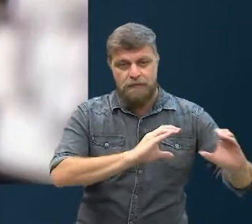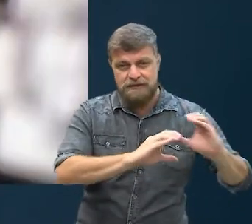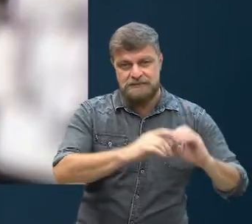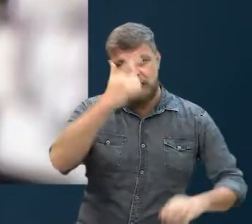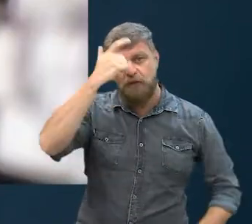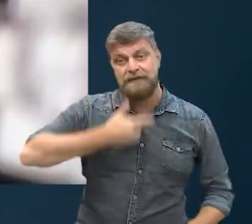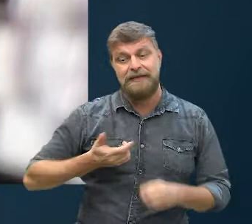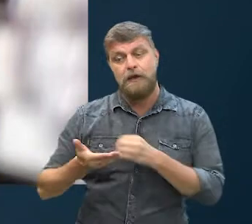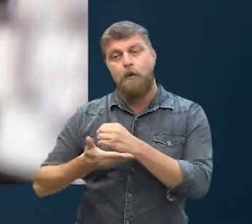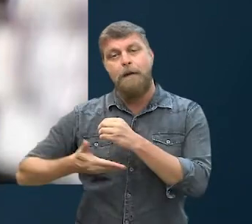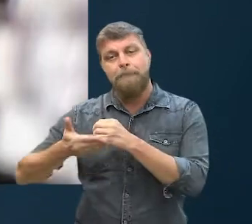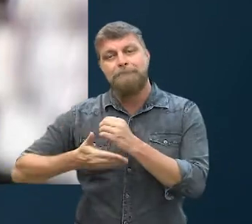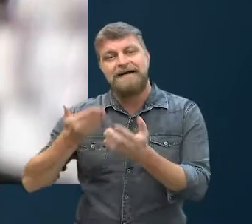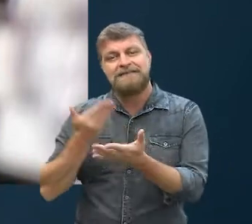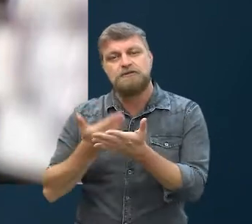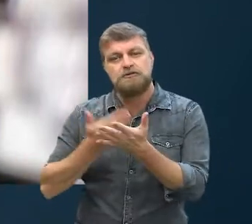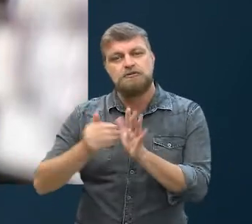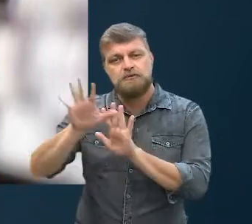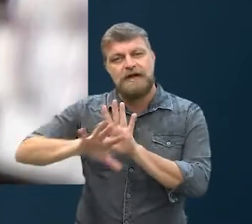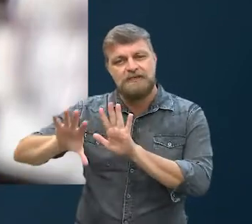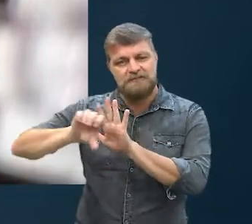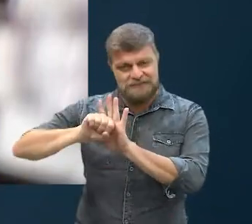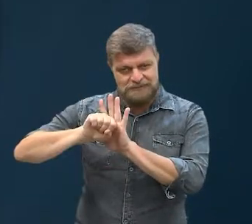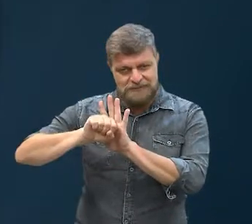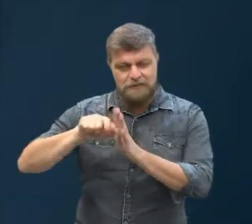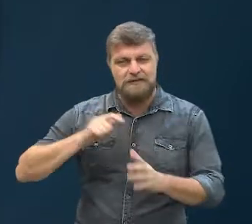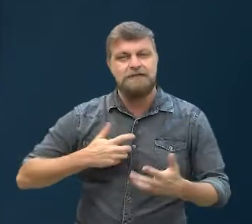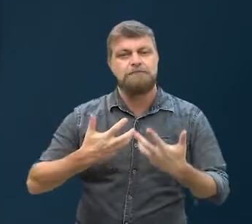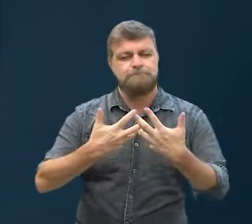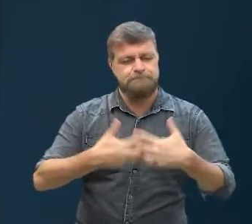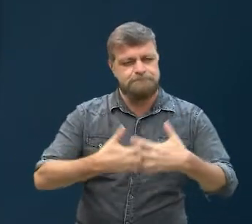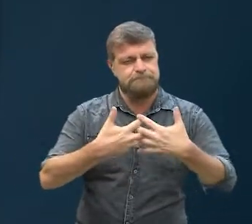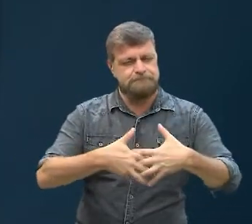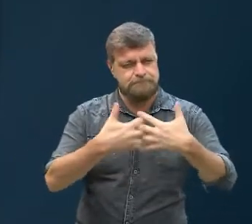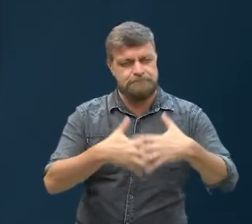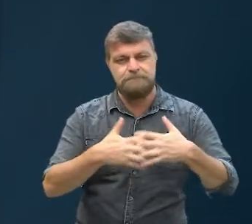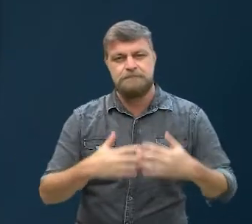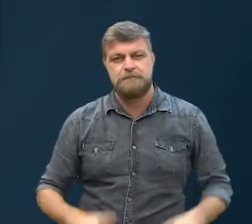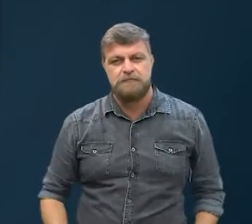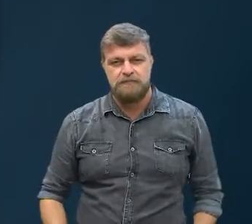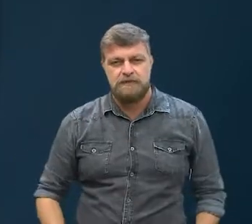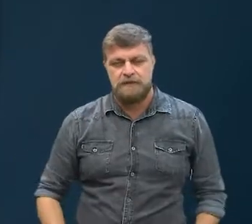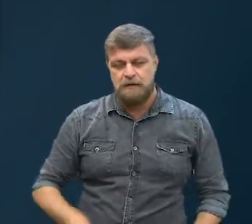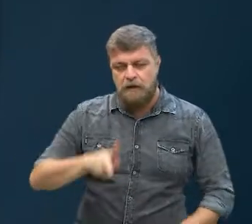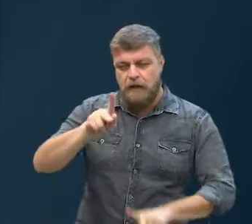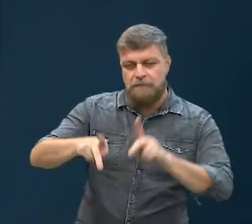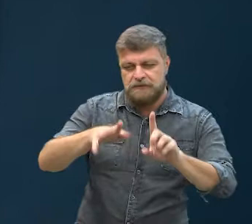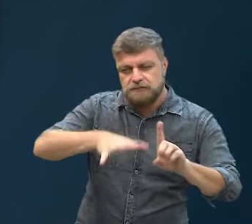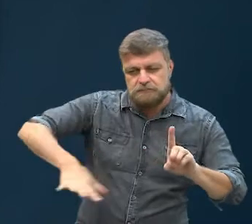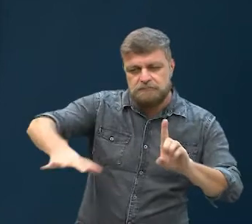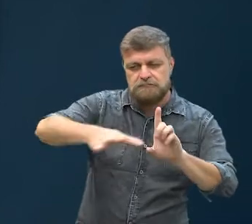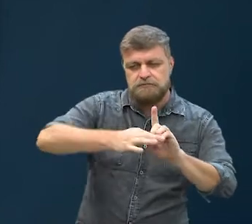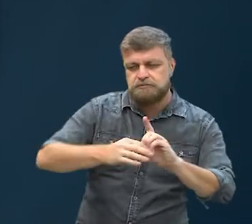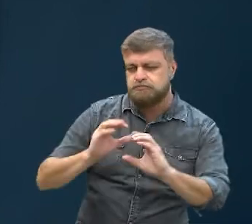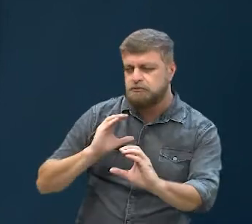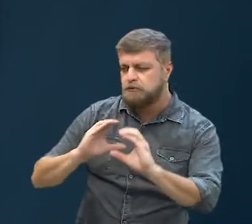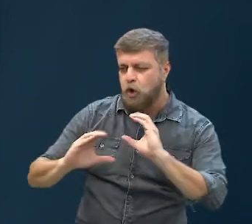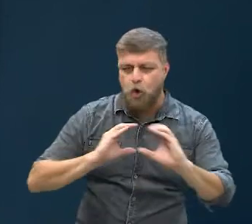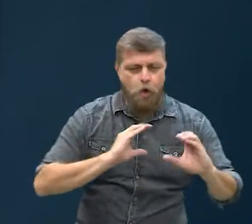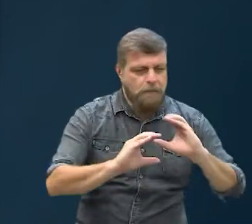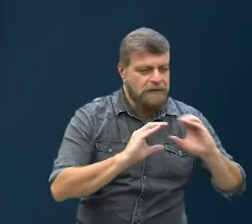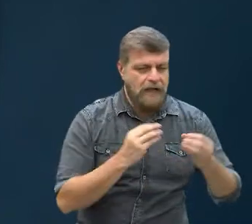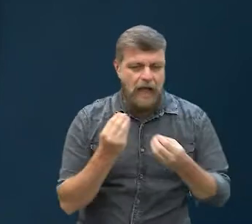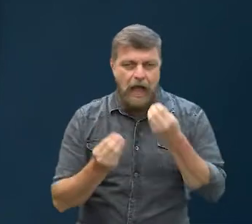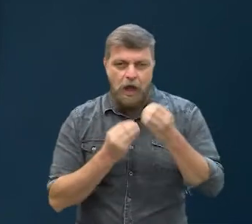muito da base dos meus estudos. Então, eu consegui aplicar isso muito bem ali. Então, falar com um grande número de pessoas, se comunicar,